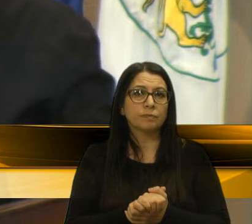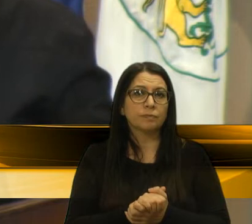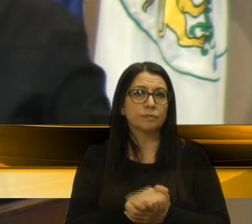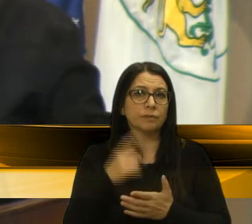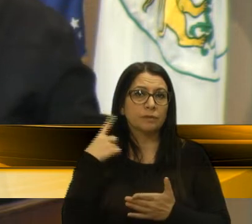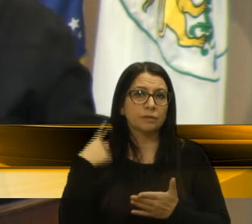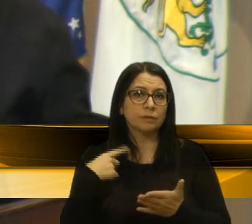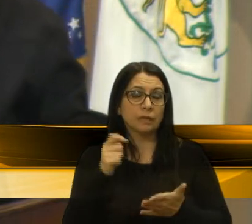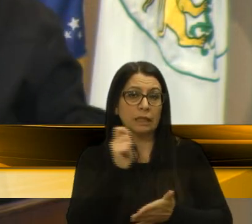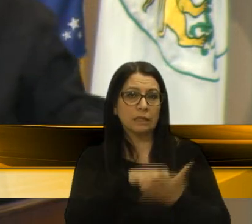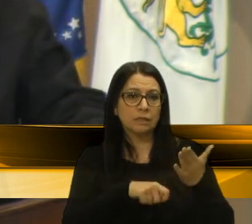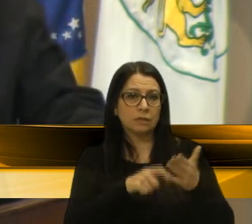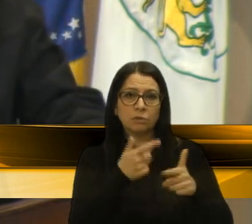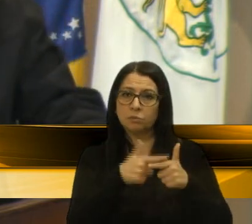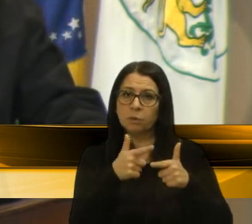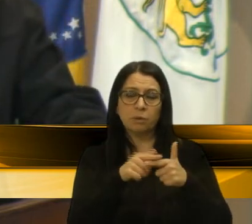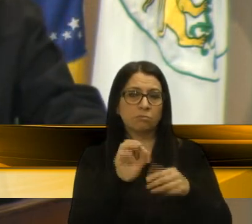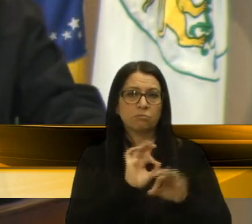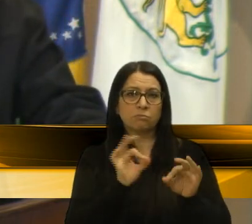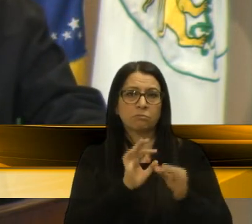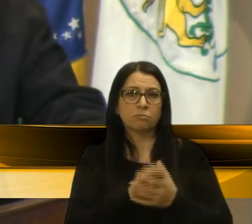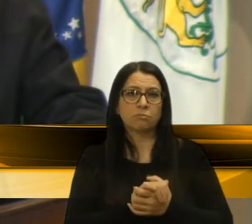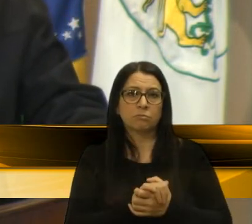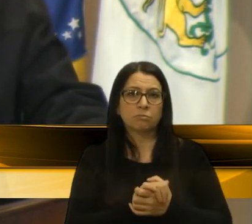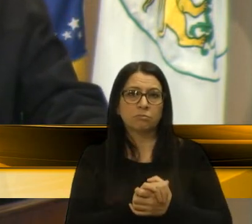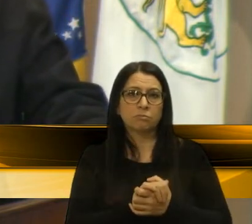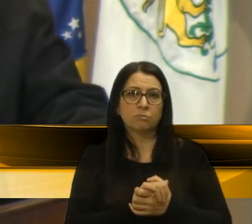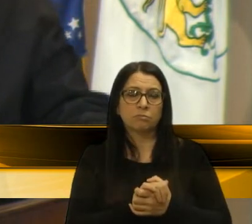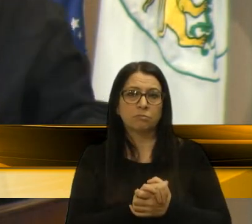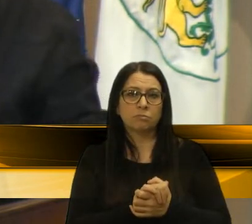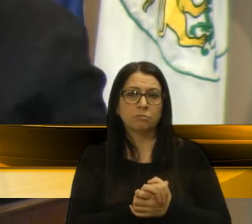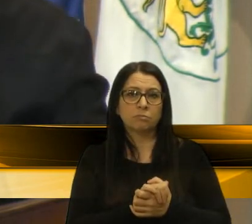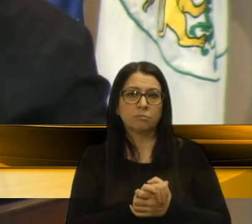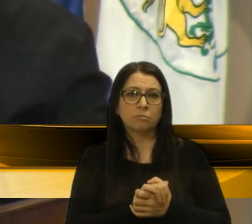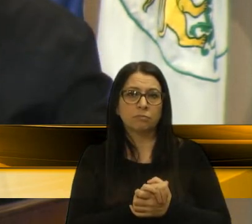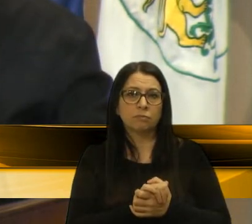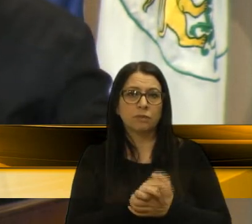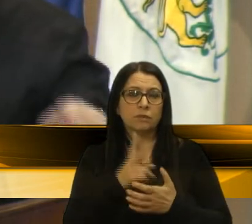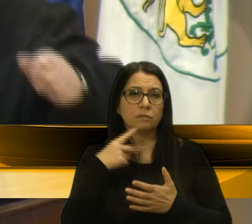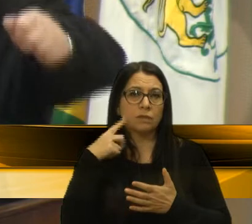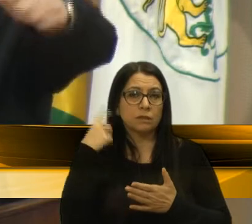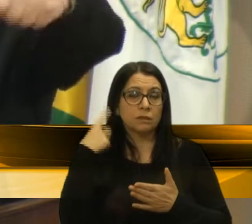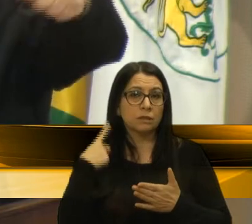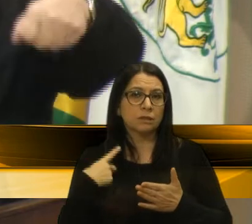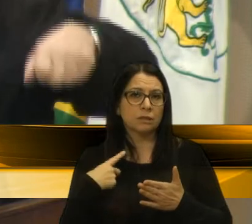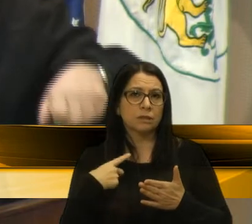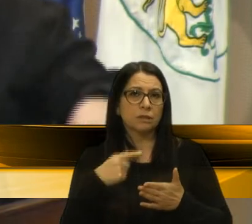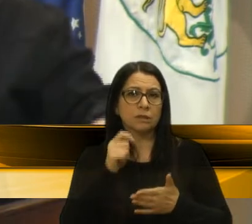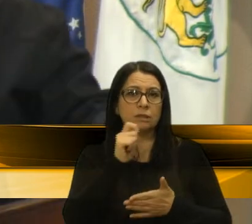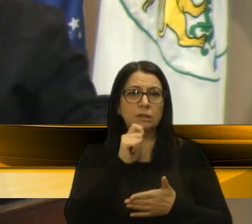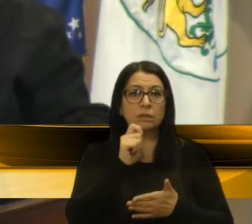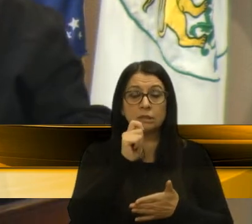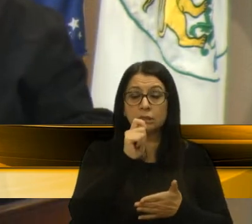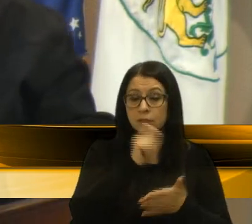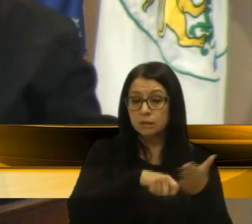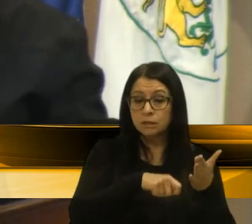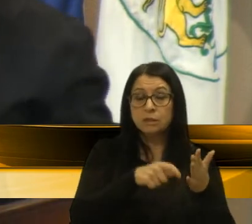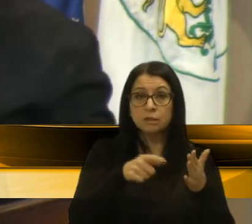Denise assina, não tem problema nenhum, né? A vereadora Denise assina, se é o